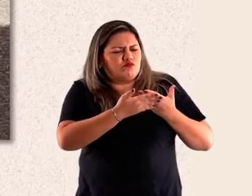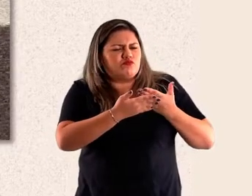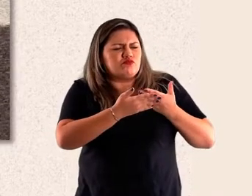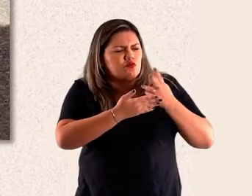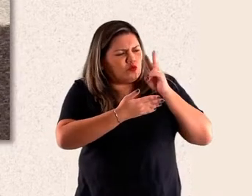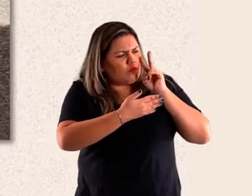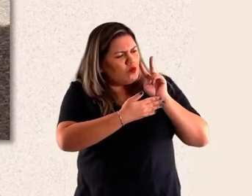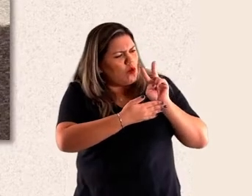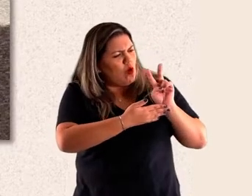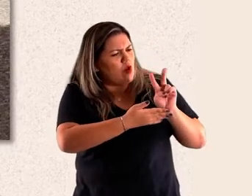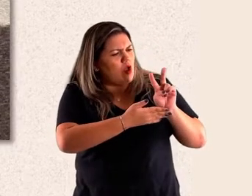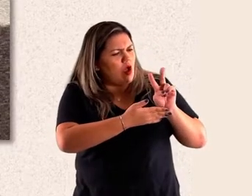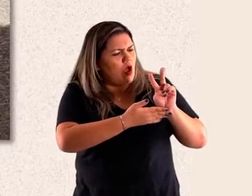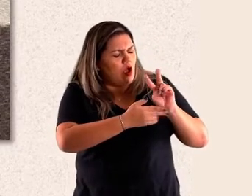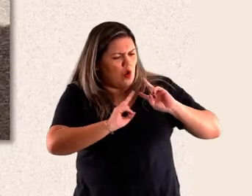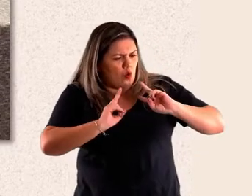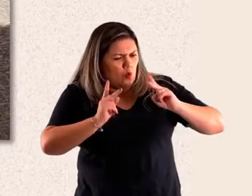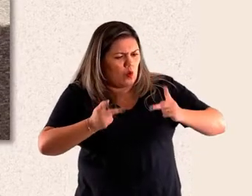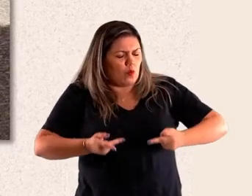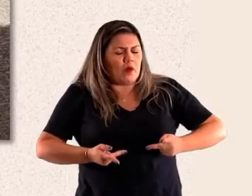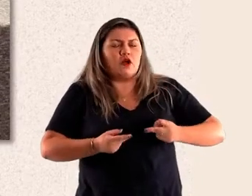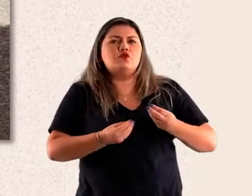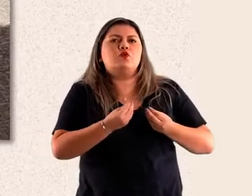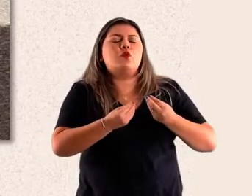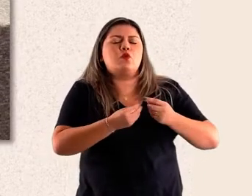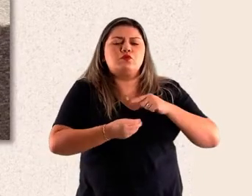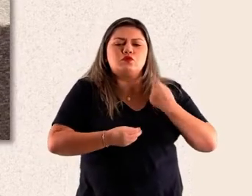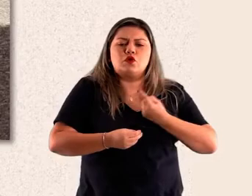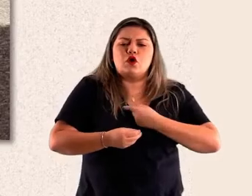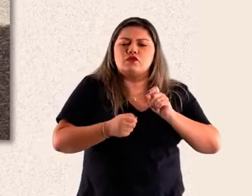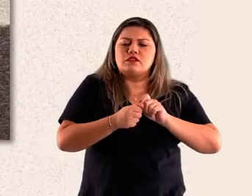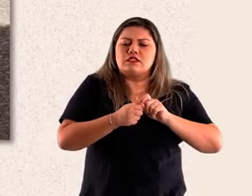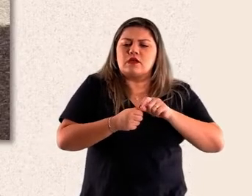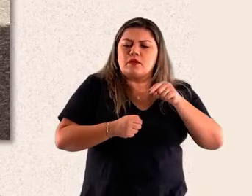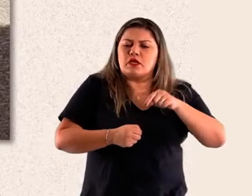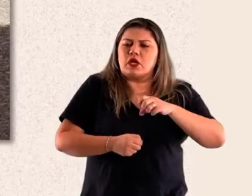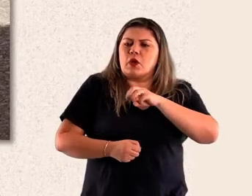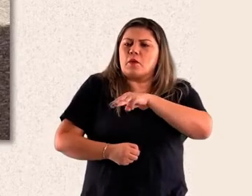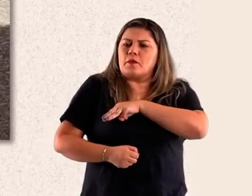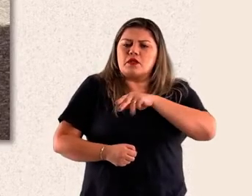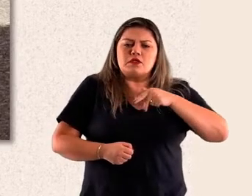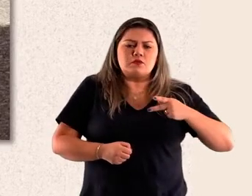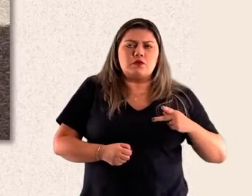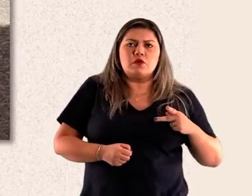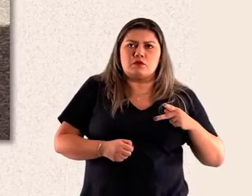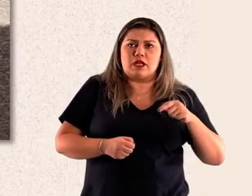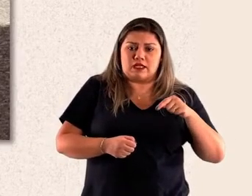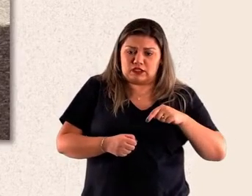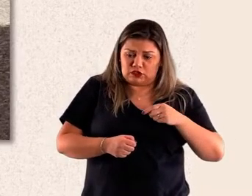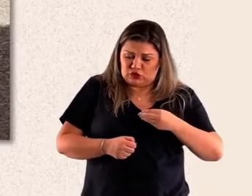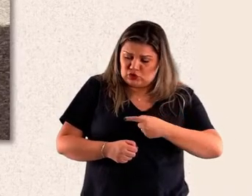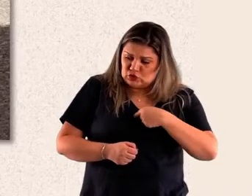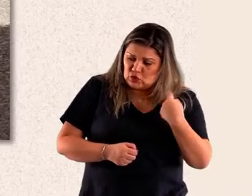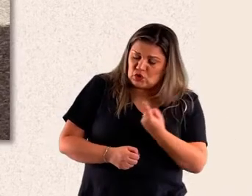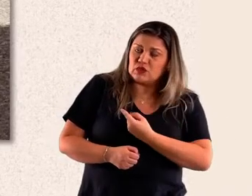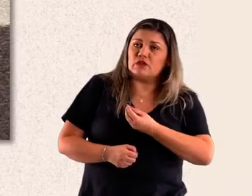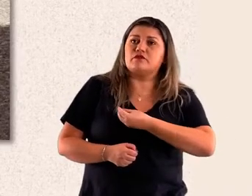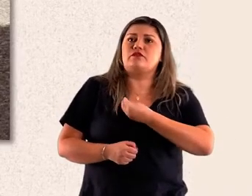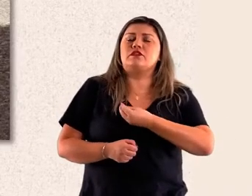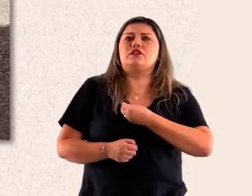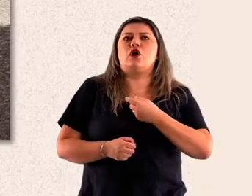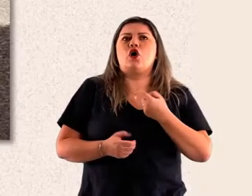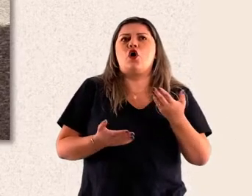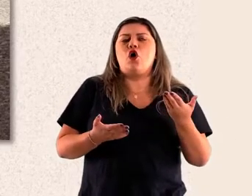lente humana sobre aquilo que nós fazemos no ministério público e de nossa vida Hoje nós viemos para cá conversando eu o